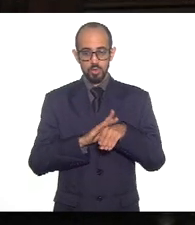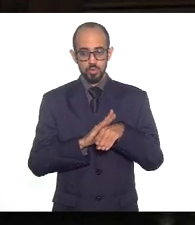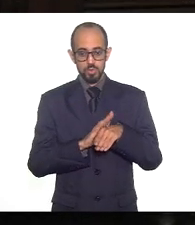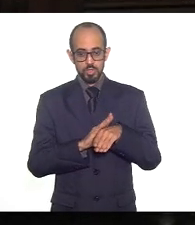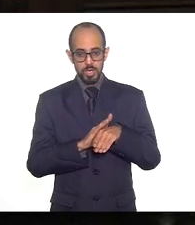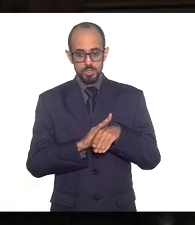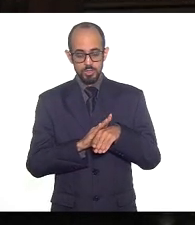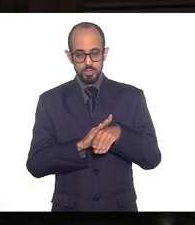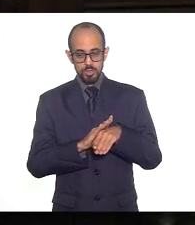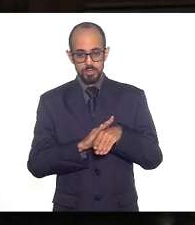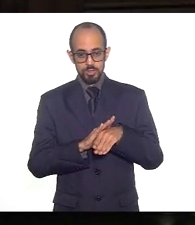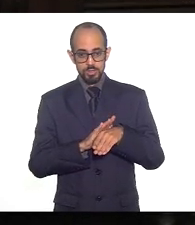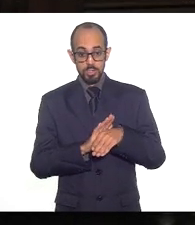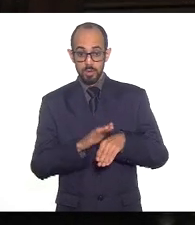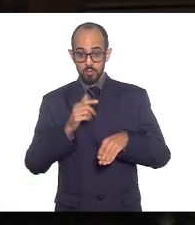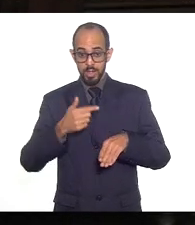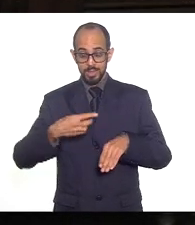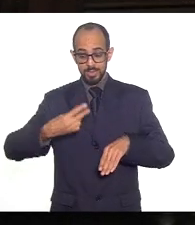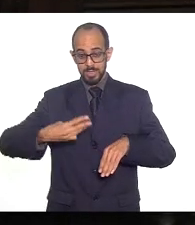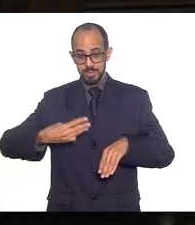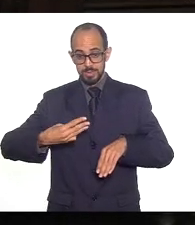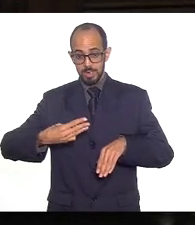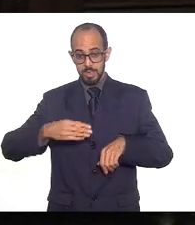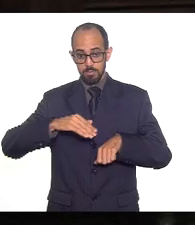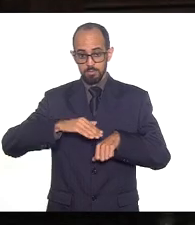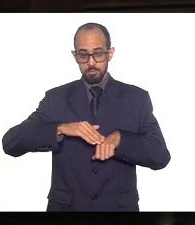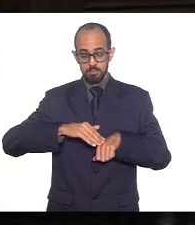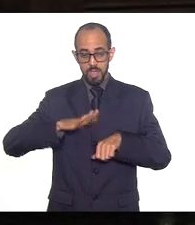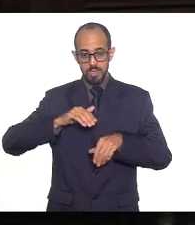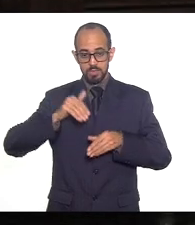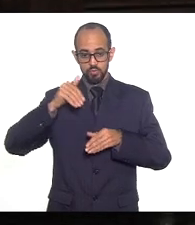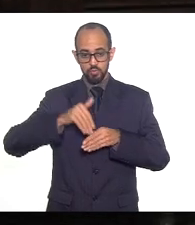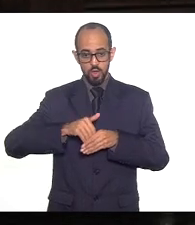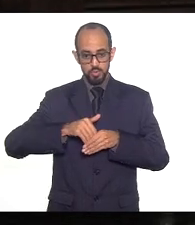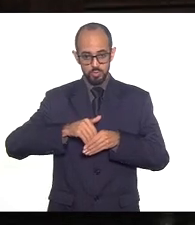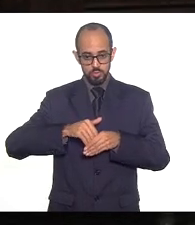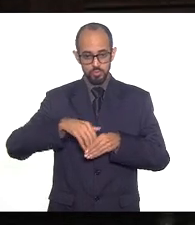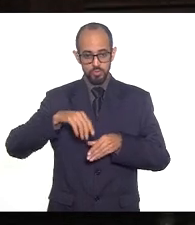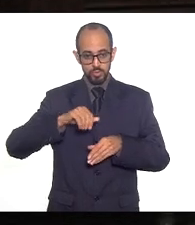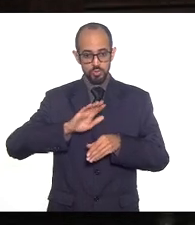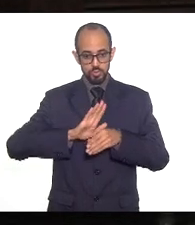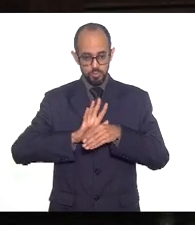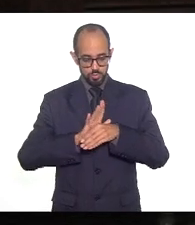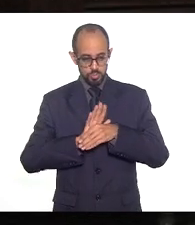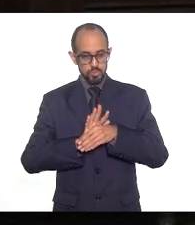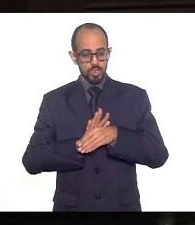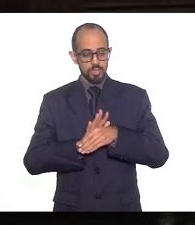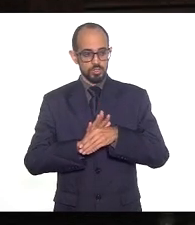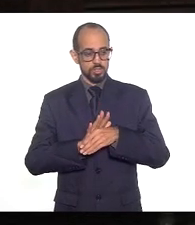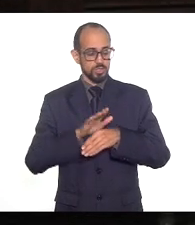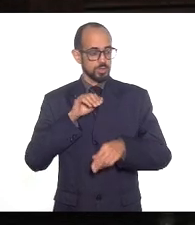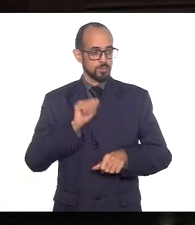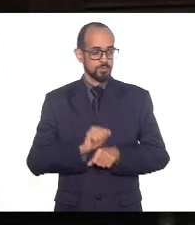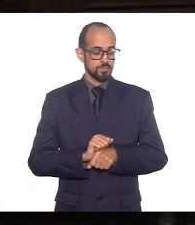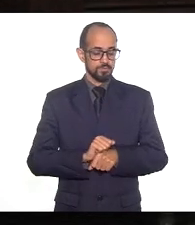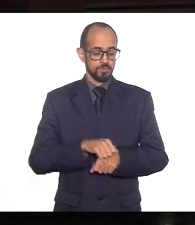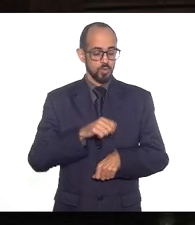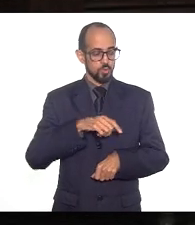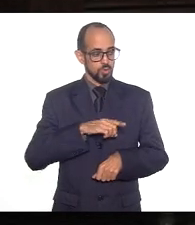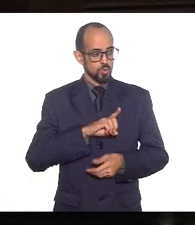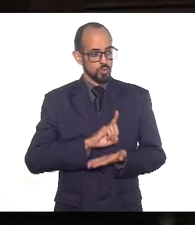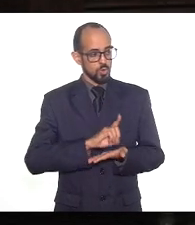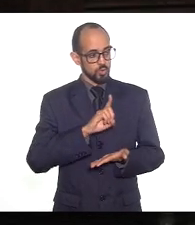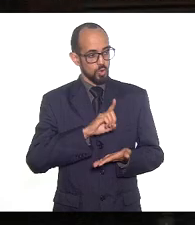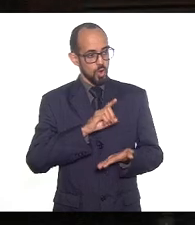aonde terceira maior percentual de voto dele foi em Duque de Caxias então Doutor Luiz